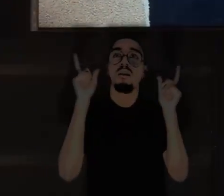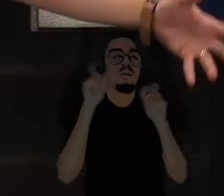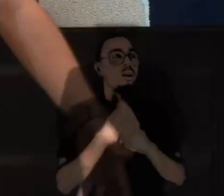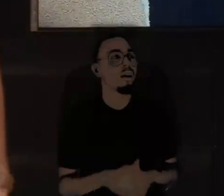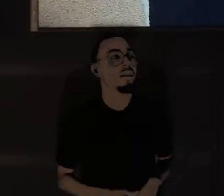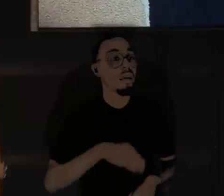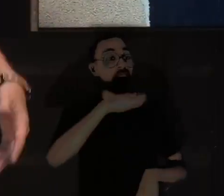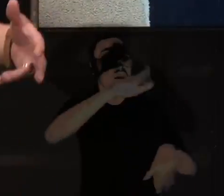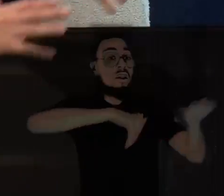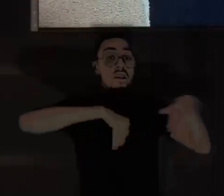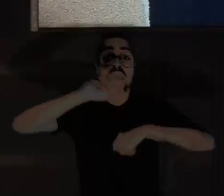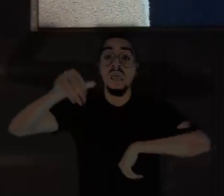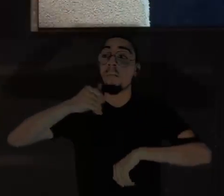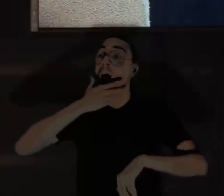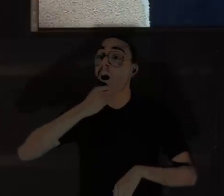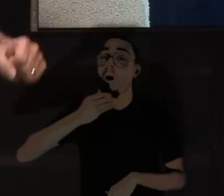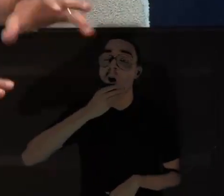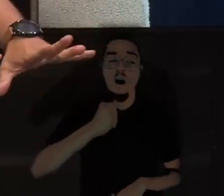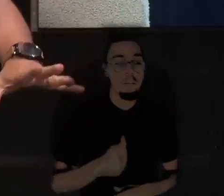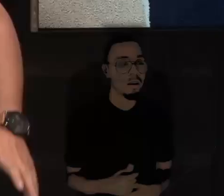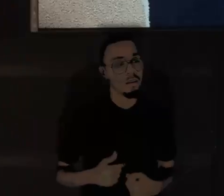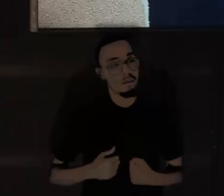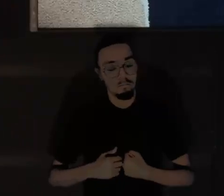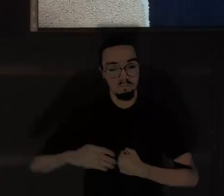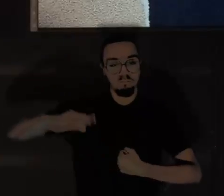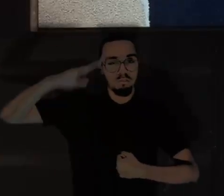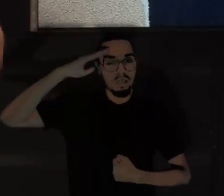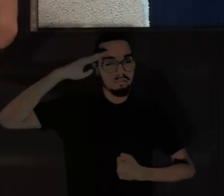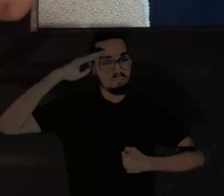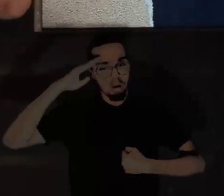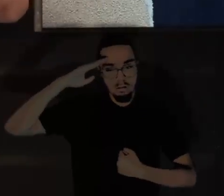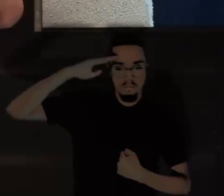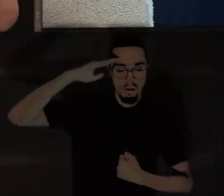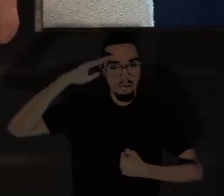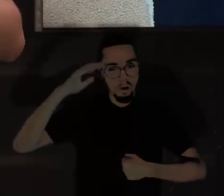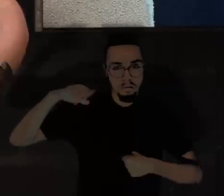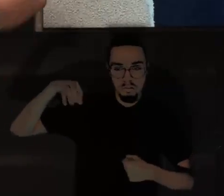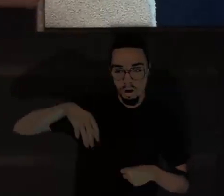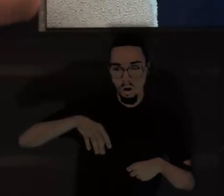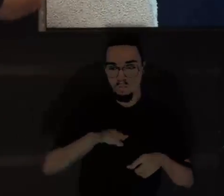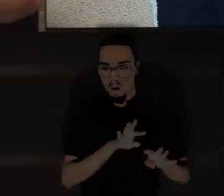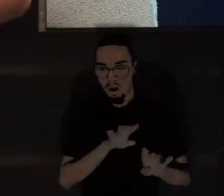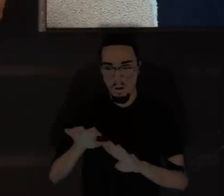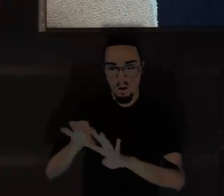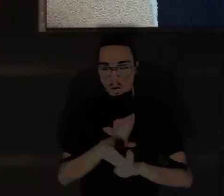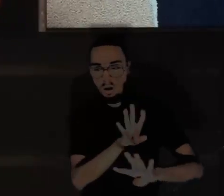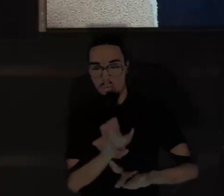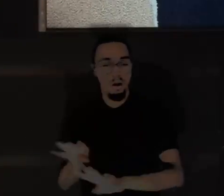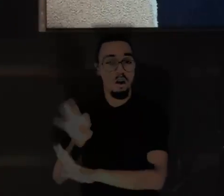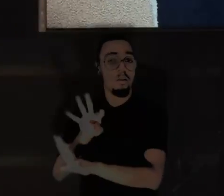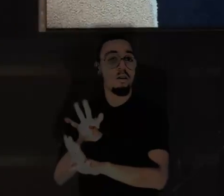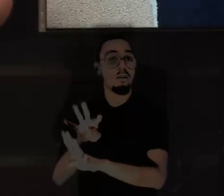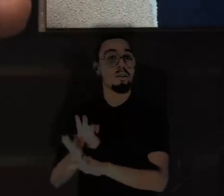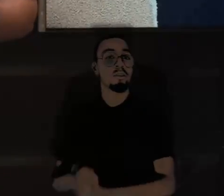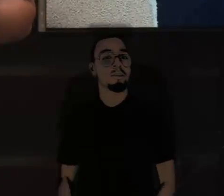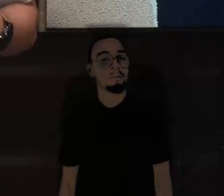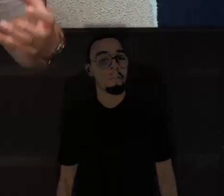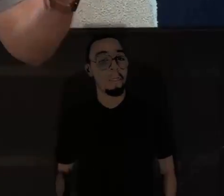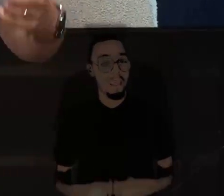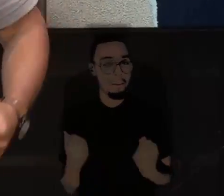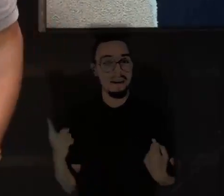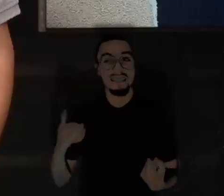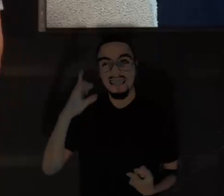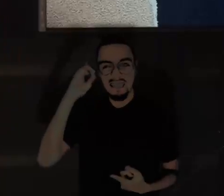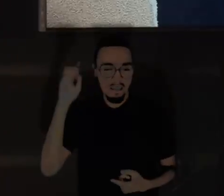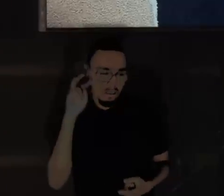convoca homens e ele vai para a batalha, ele vai enfrentar. Mas Deus faz questão de mostrar para ele mesmo que a vitória não vai vir